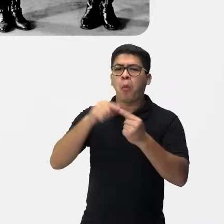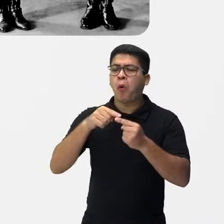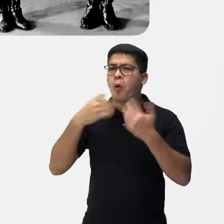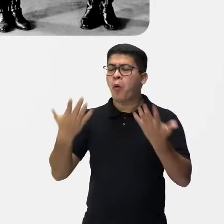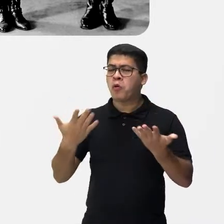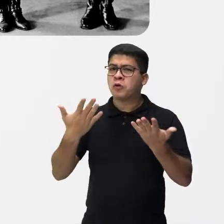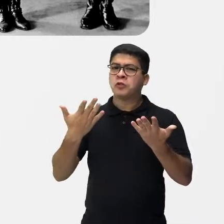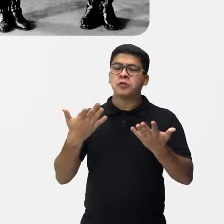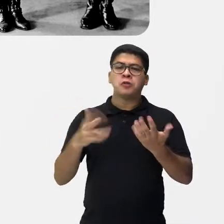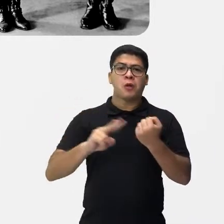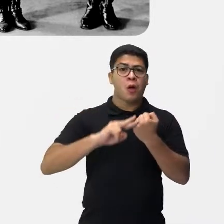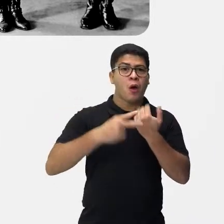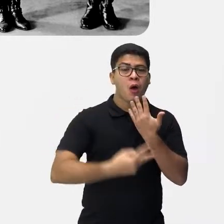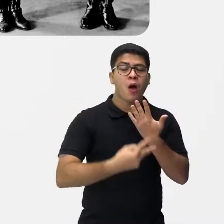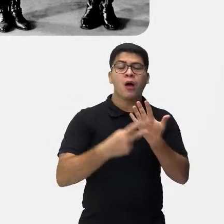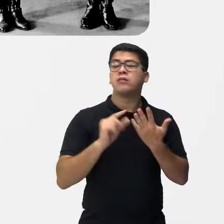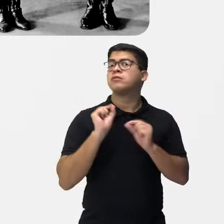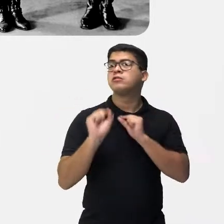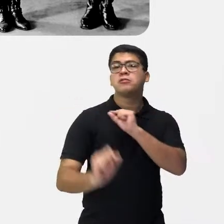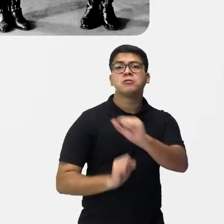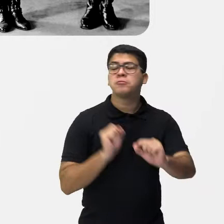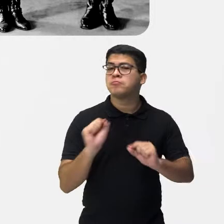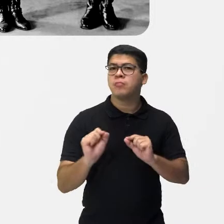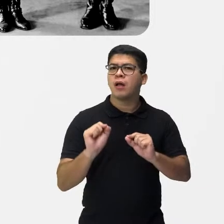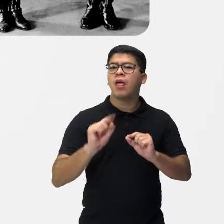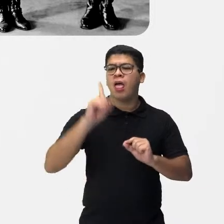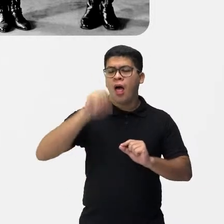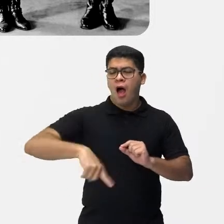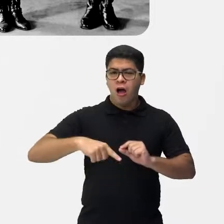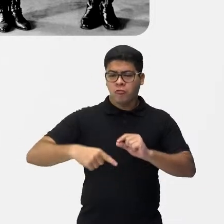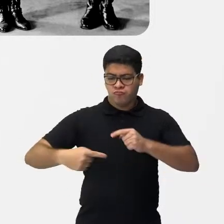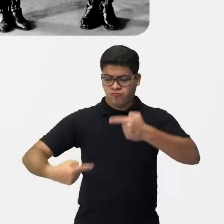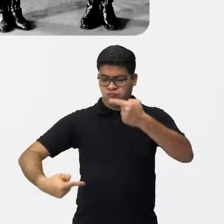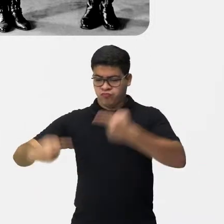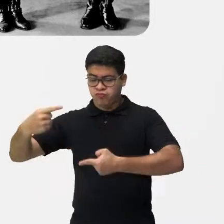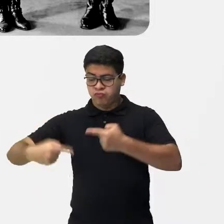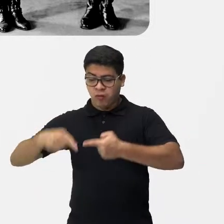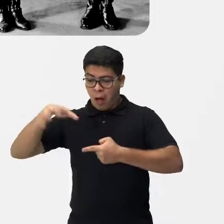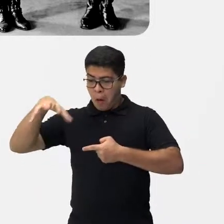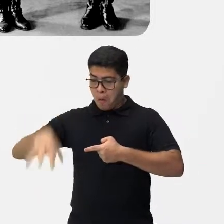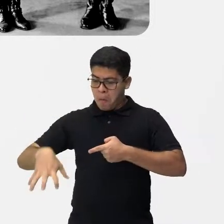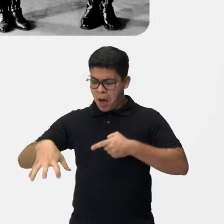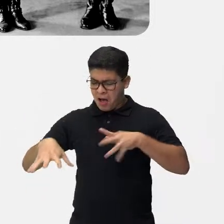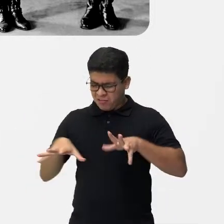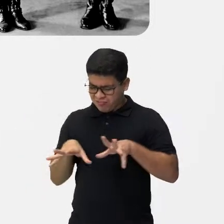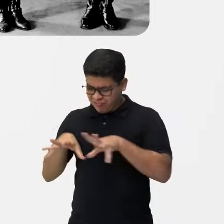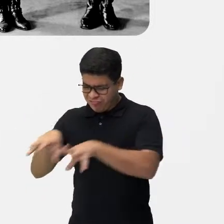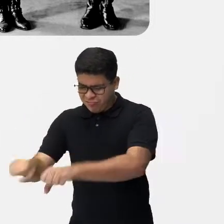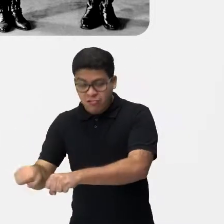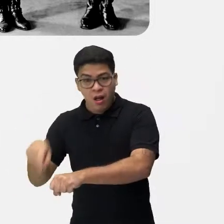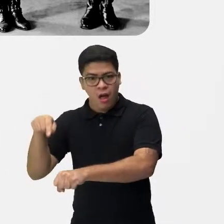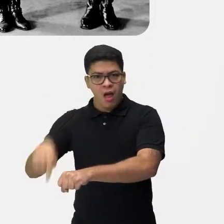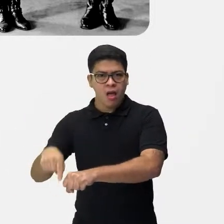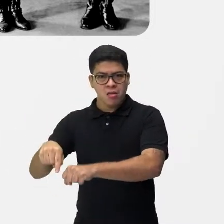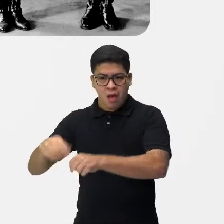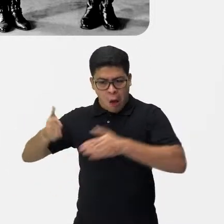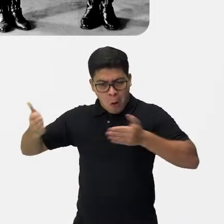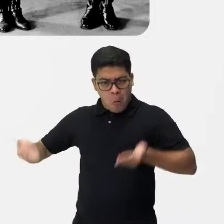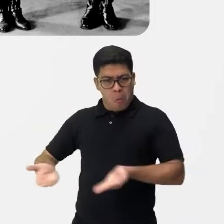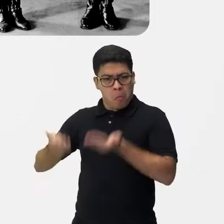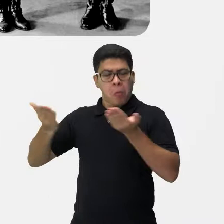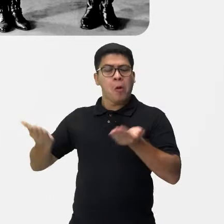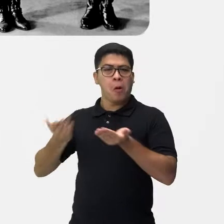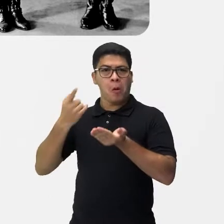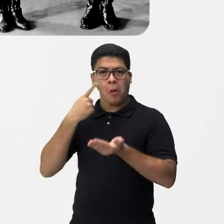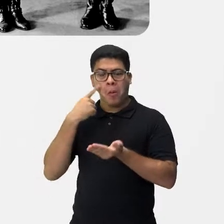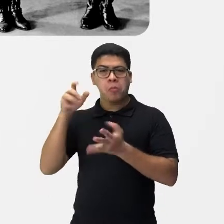terem entrado nesse conflito foi justamente a disputa por territórios, a disputa por áreas de influência. Aqui